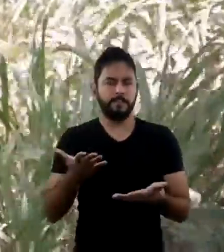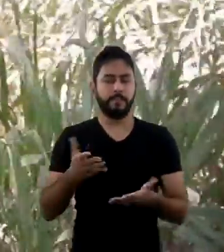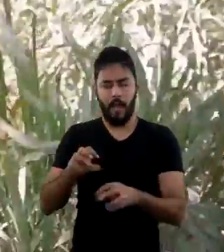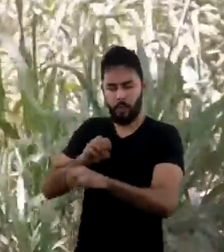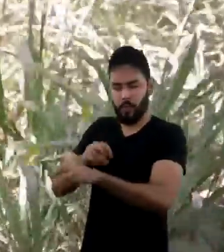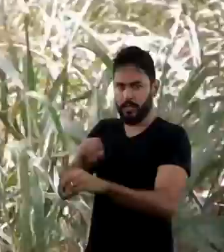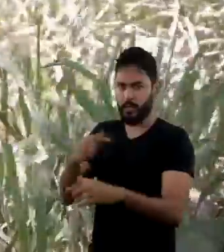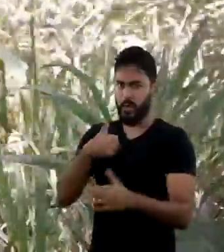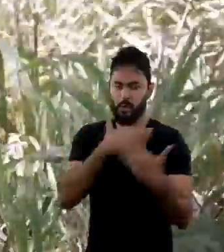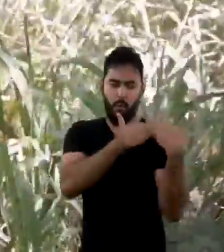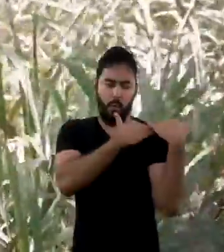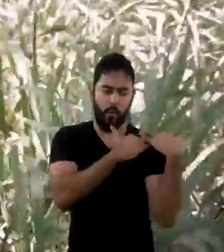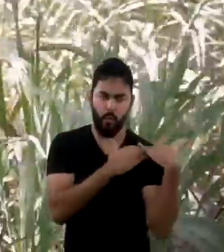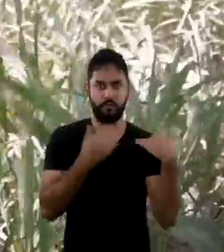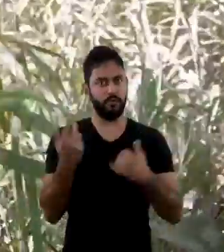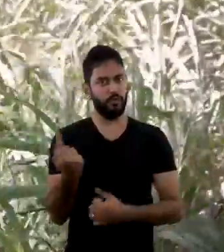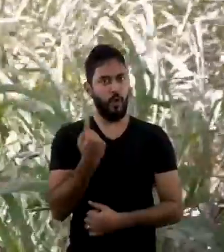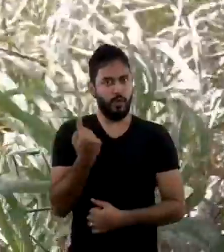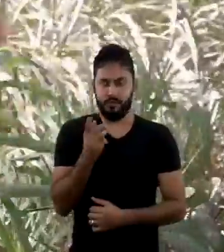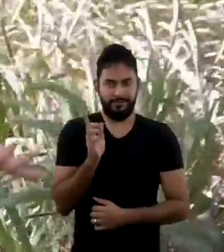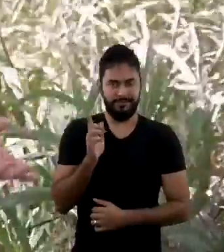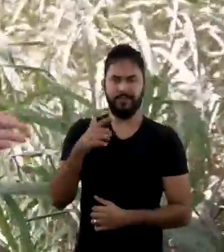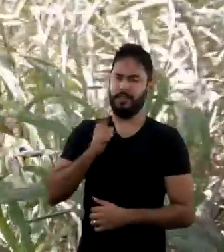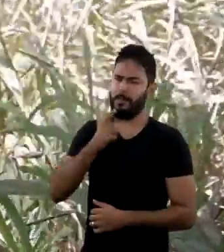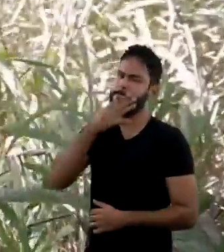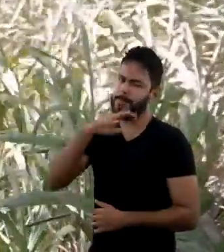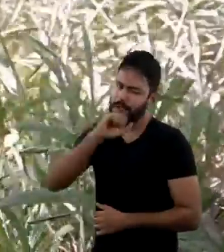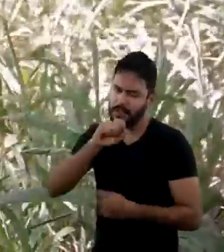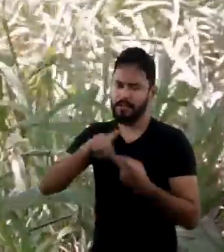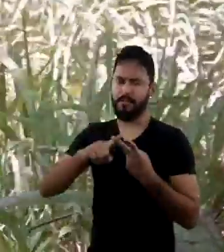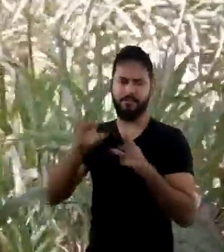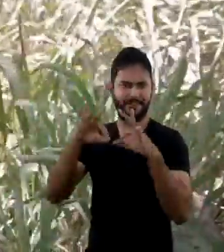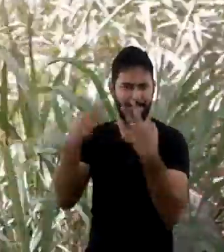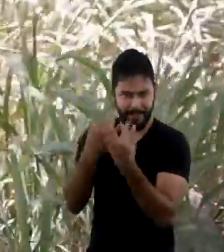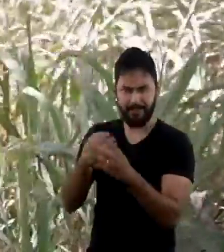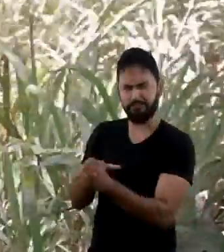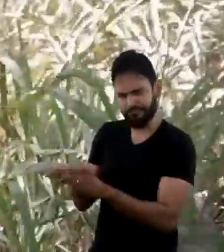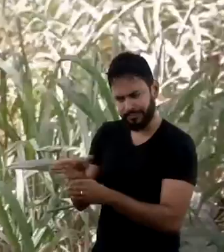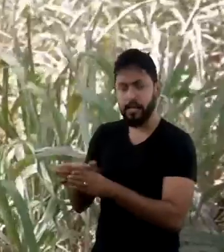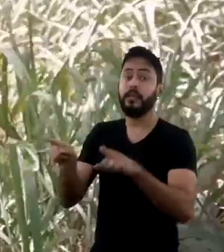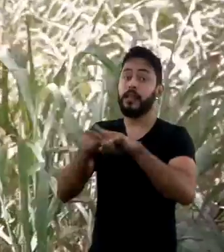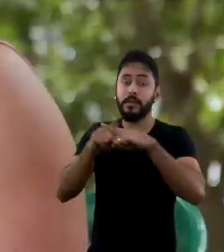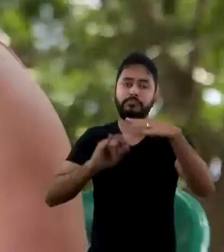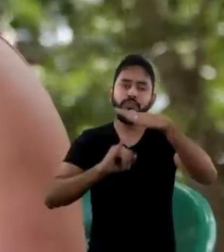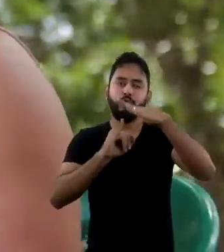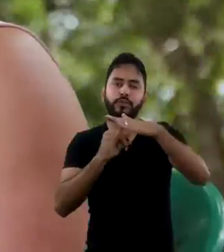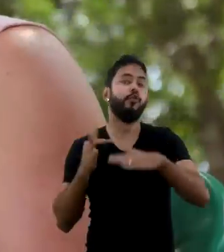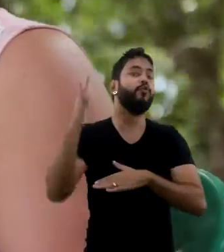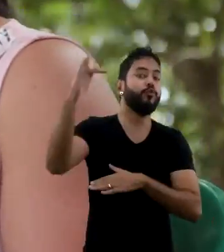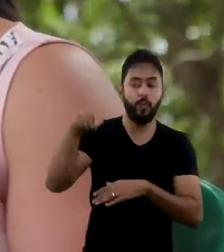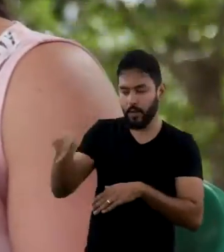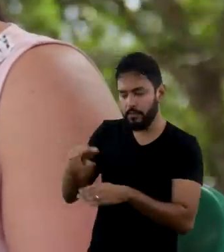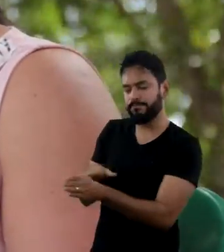da educação não é só minha, né? É do pai, é do restante da família, é das instituições pelas